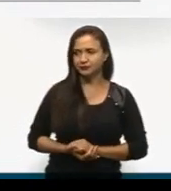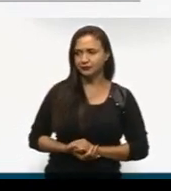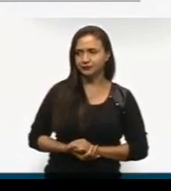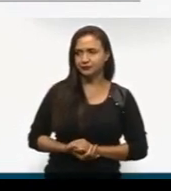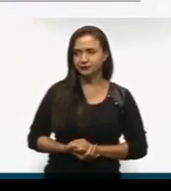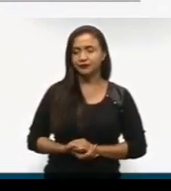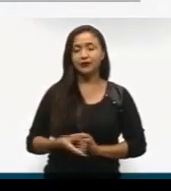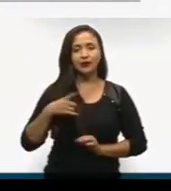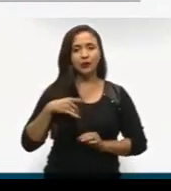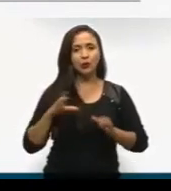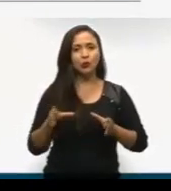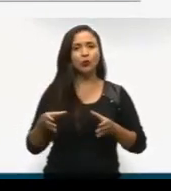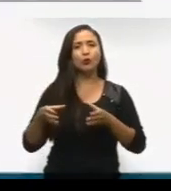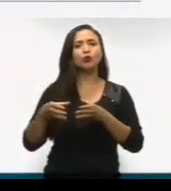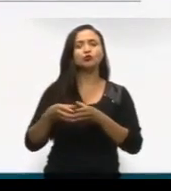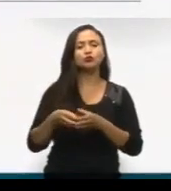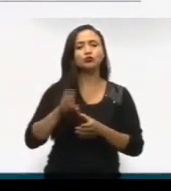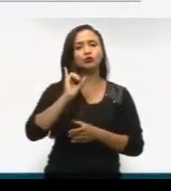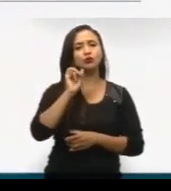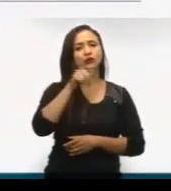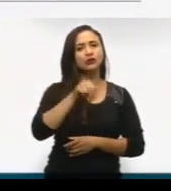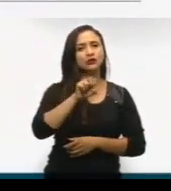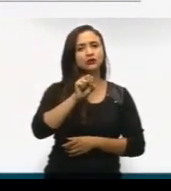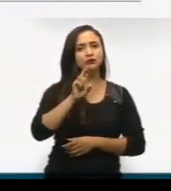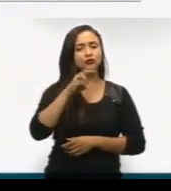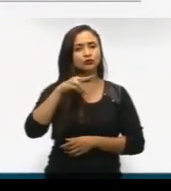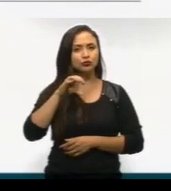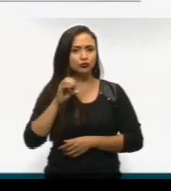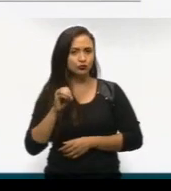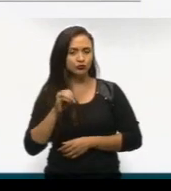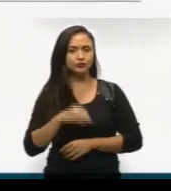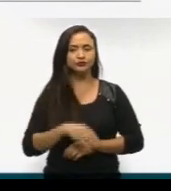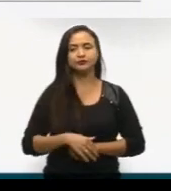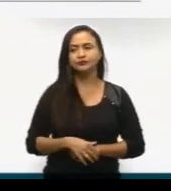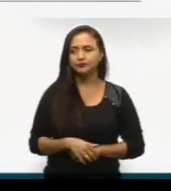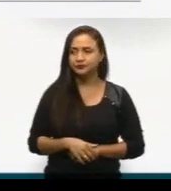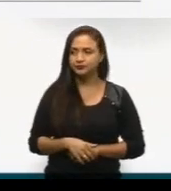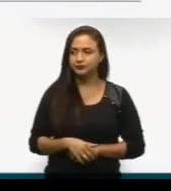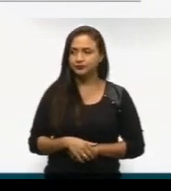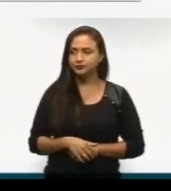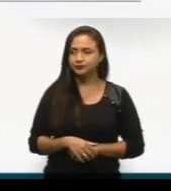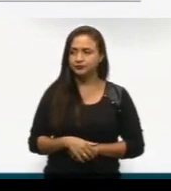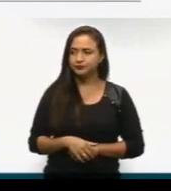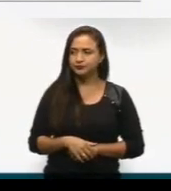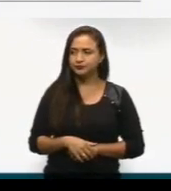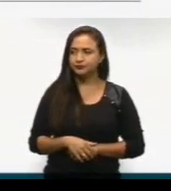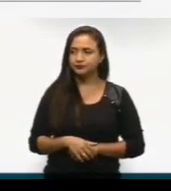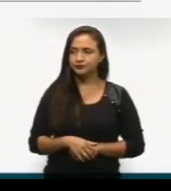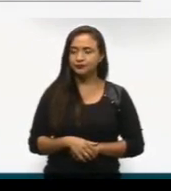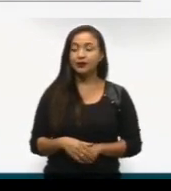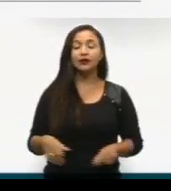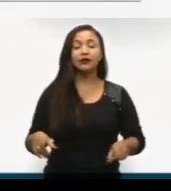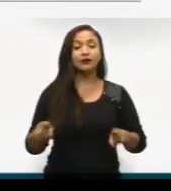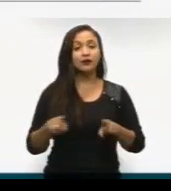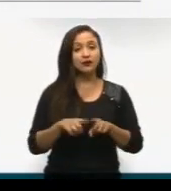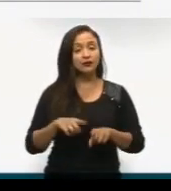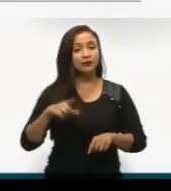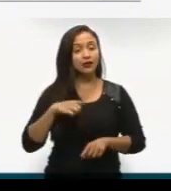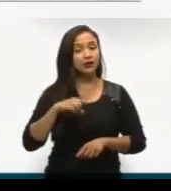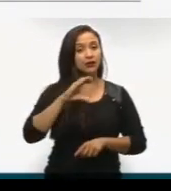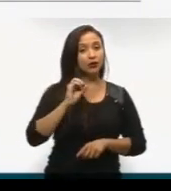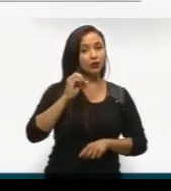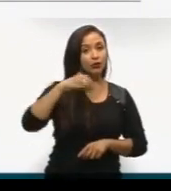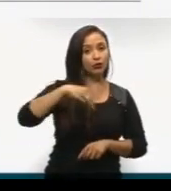um conjunto de um insumo, que seria um item, tá? E uma composição,